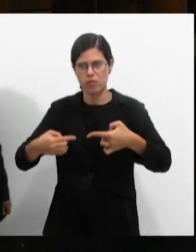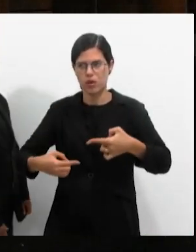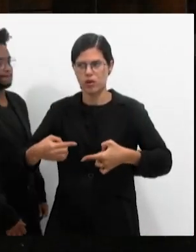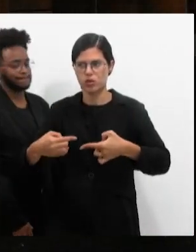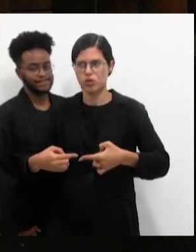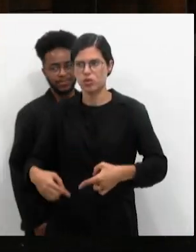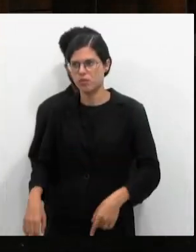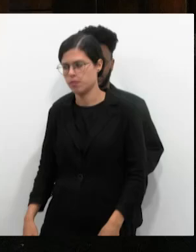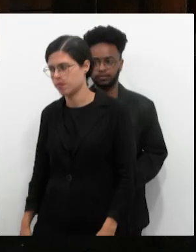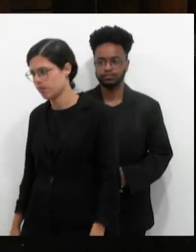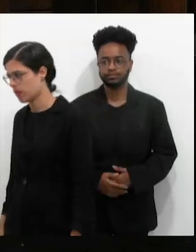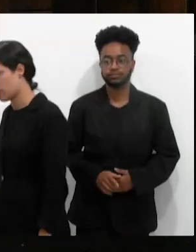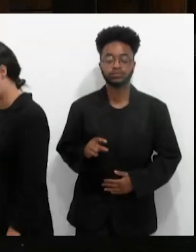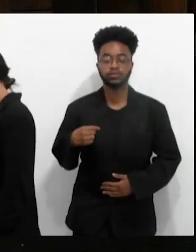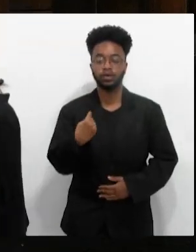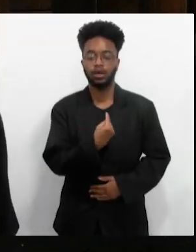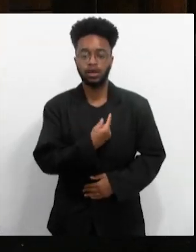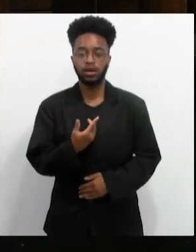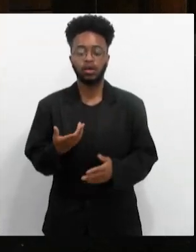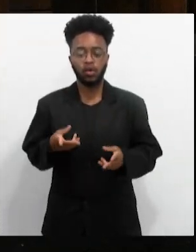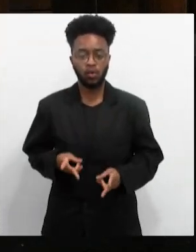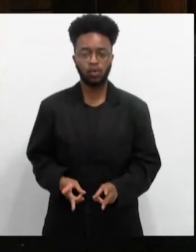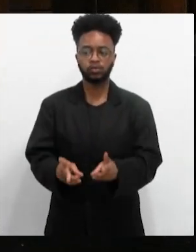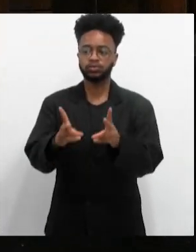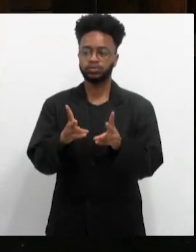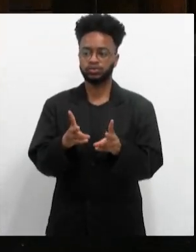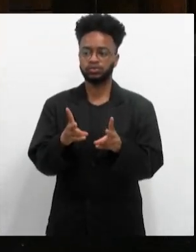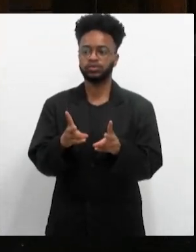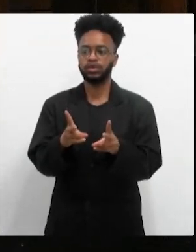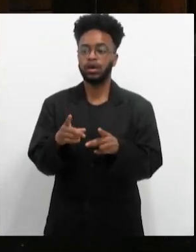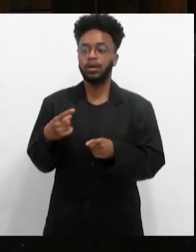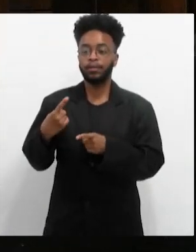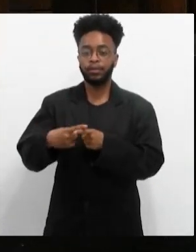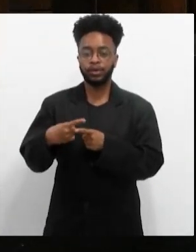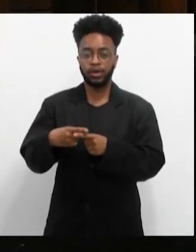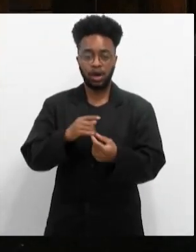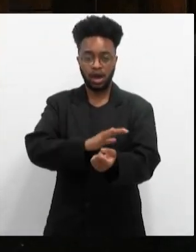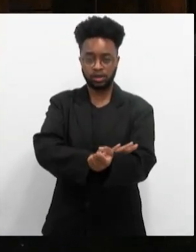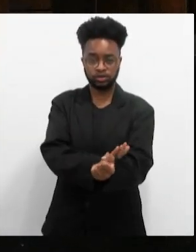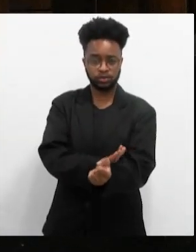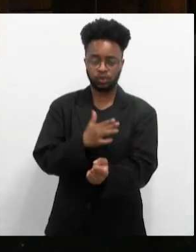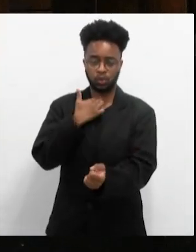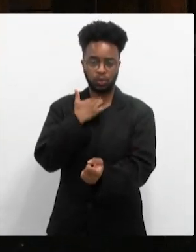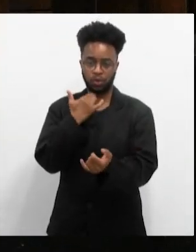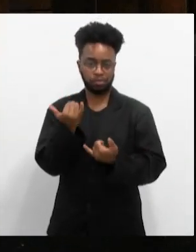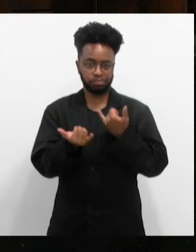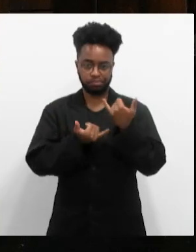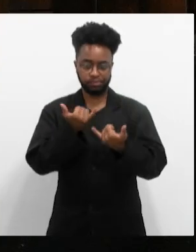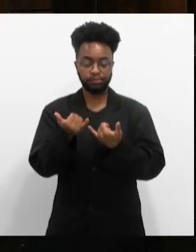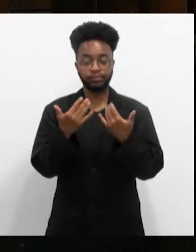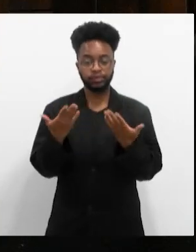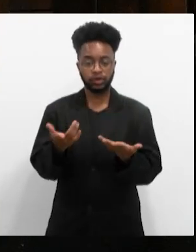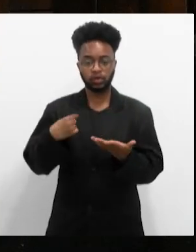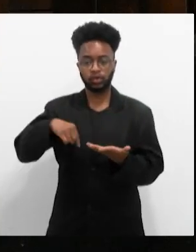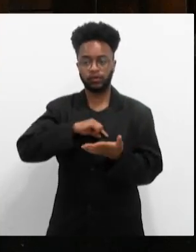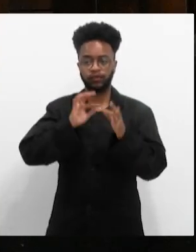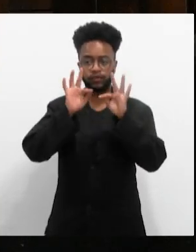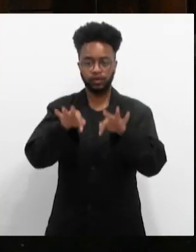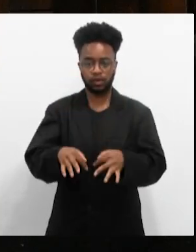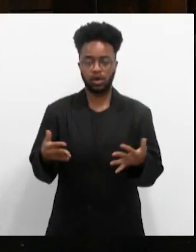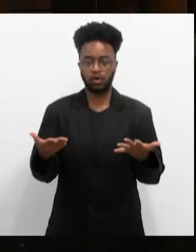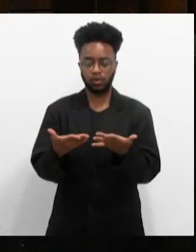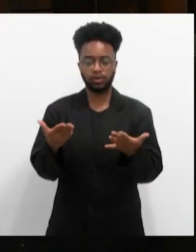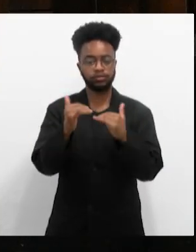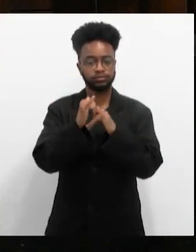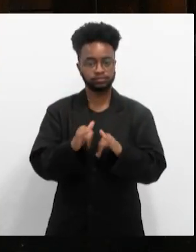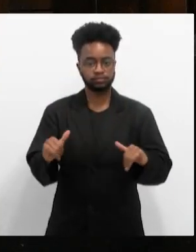presente. Vamos estar seguindo, porque com racismo não pode ter jogo. E assim terminamos, e